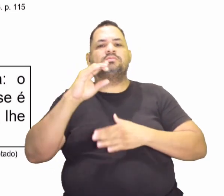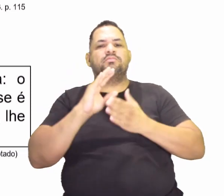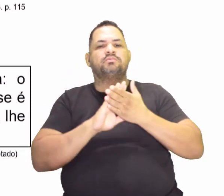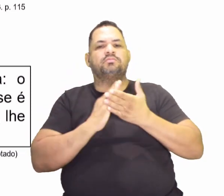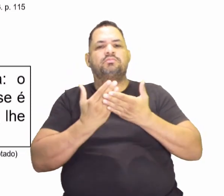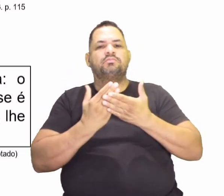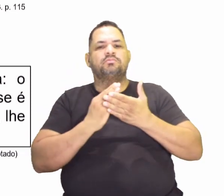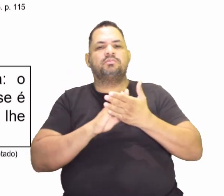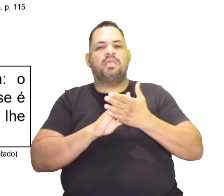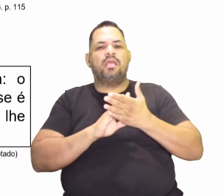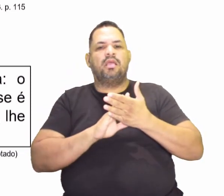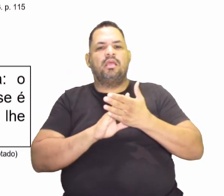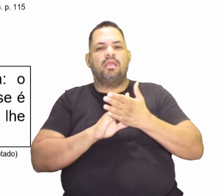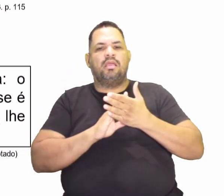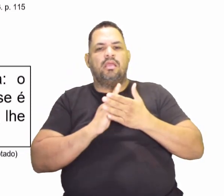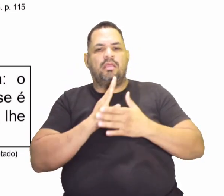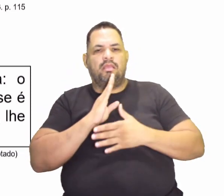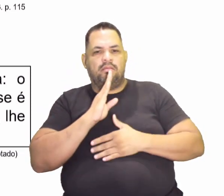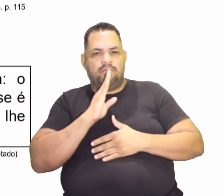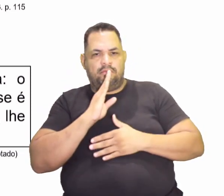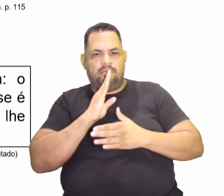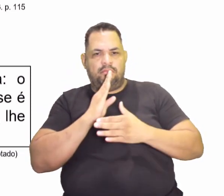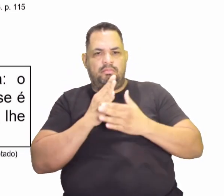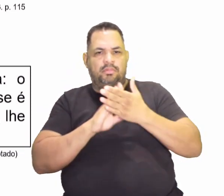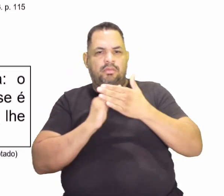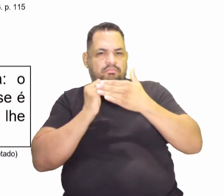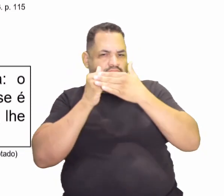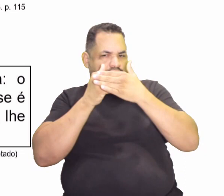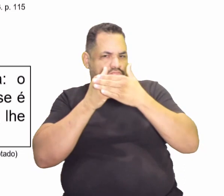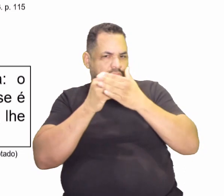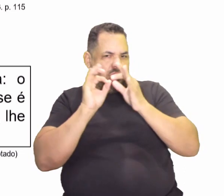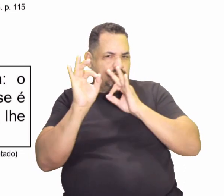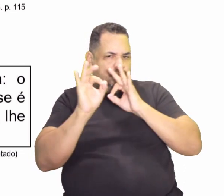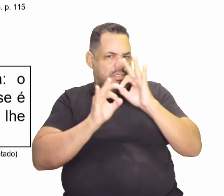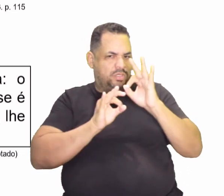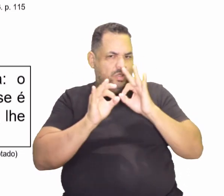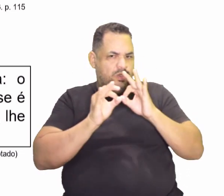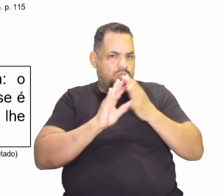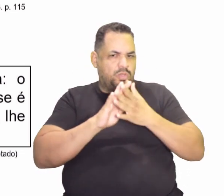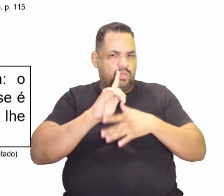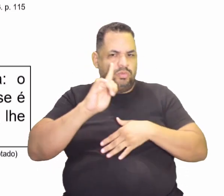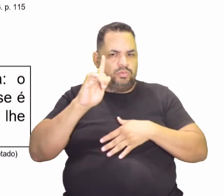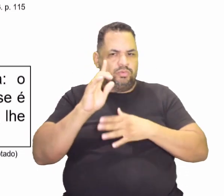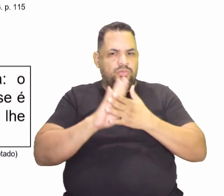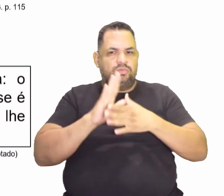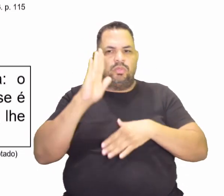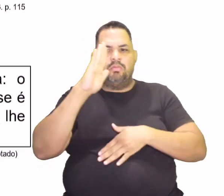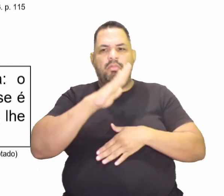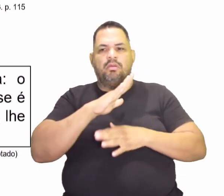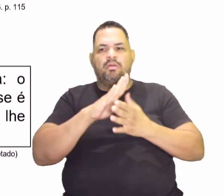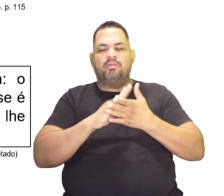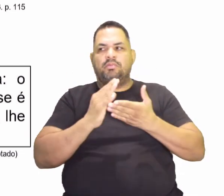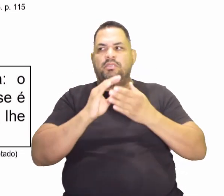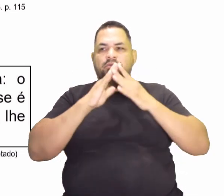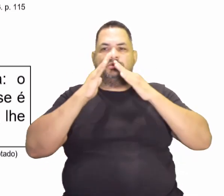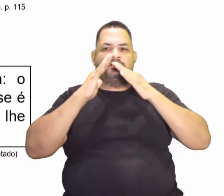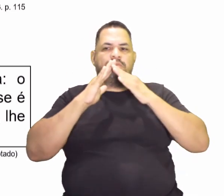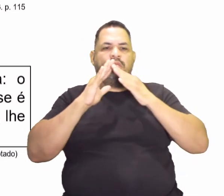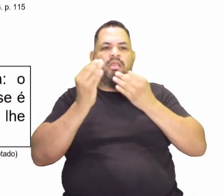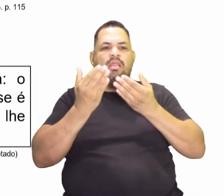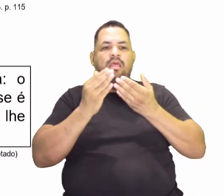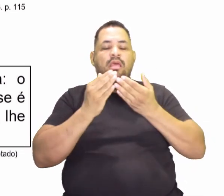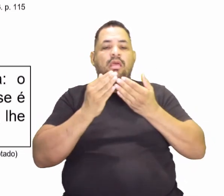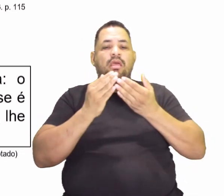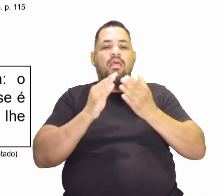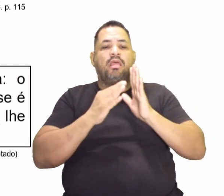enganador? Um gênio maligno que me desse a ilusão desse conhecimento? Descartes propõe provar a